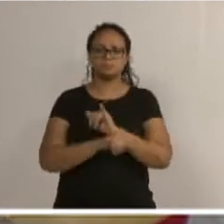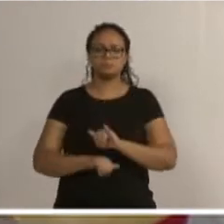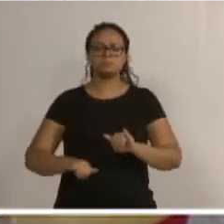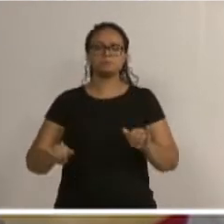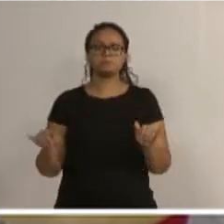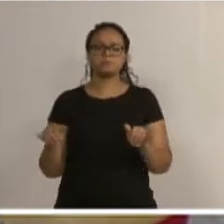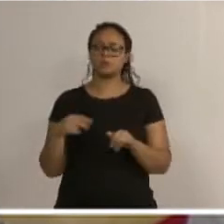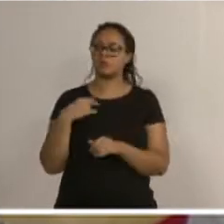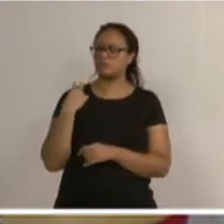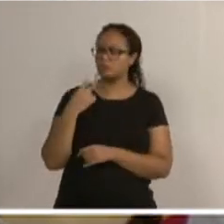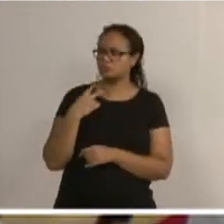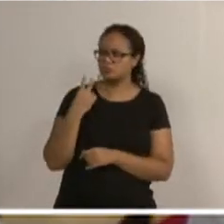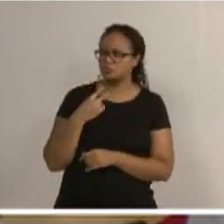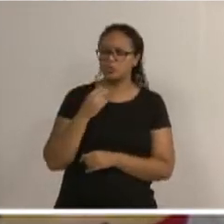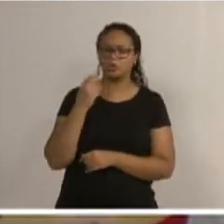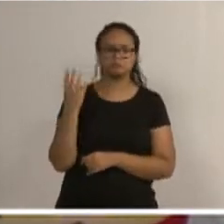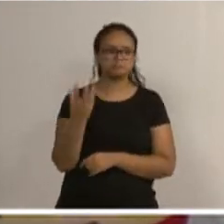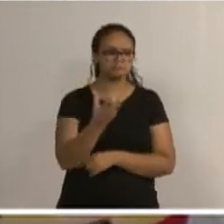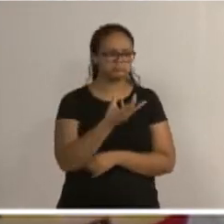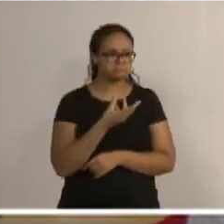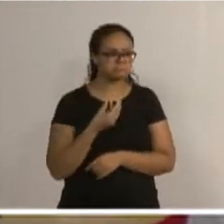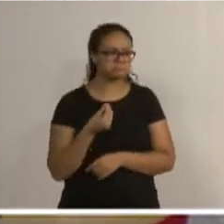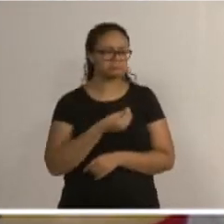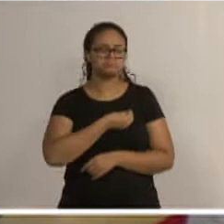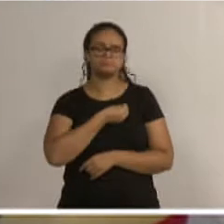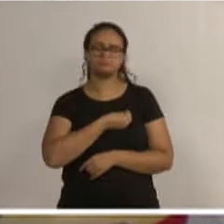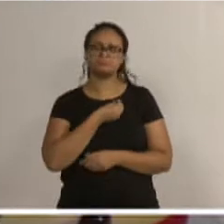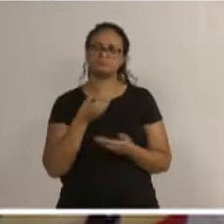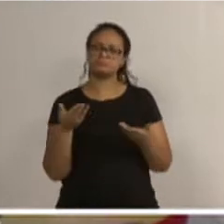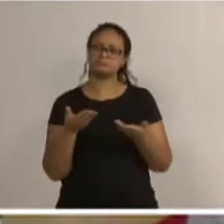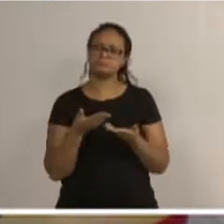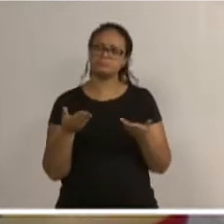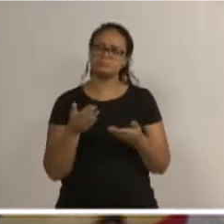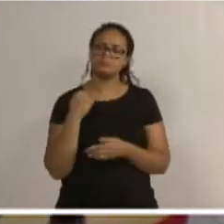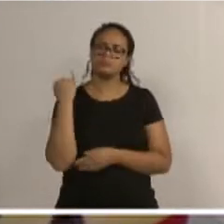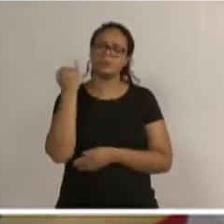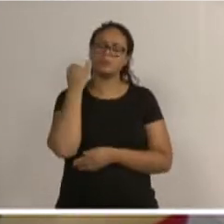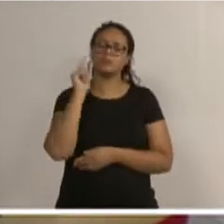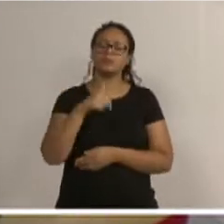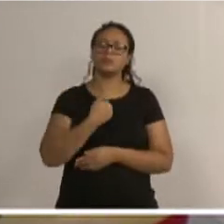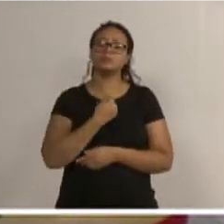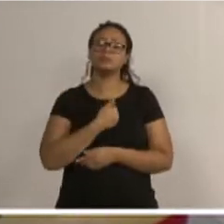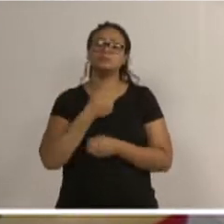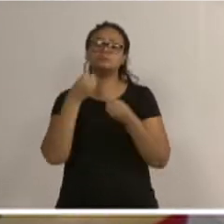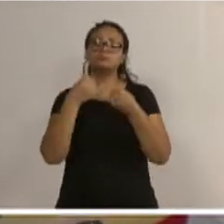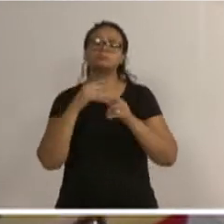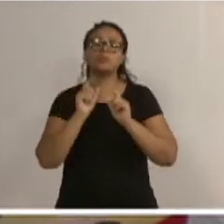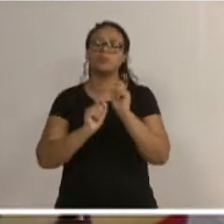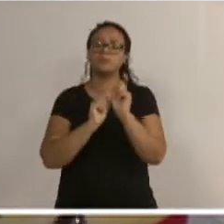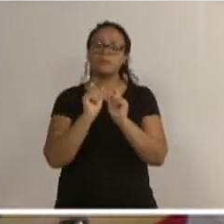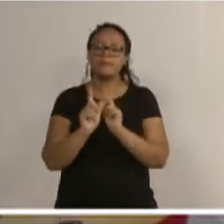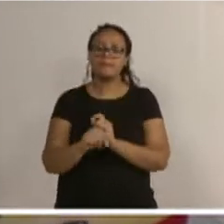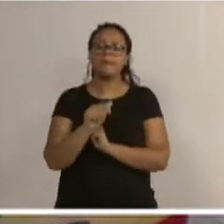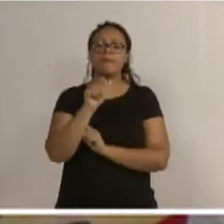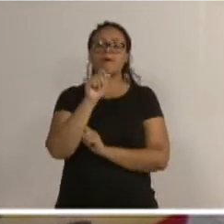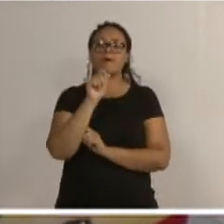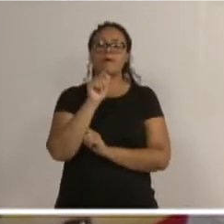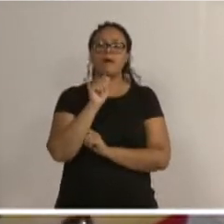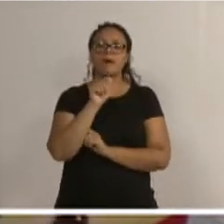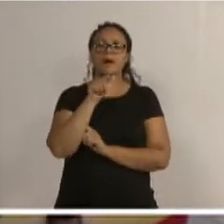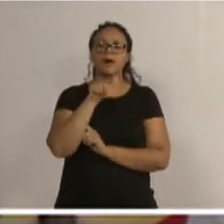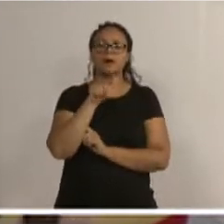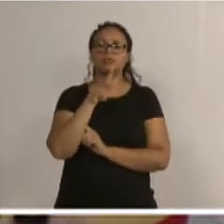e a comunidade geral, que é um prazer a gente trazer um pouquinho do que é a agência de regulação. Ainda é uma